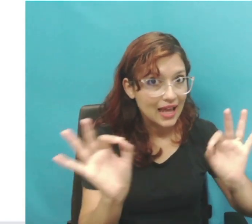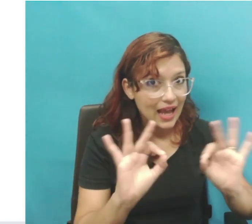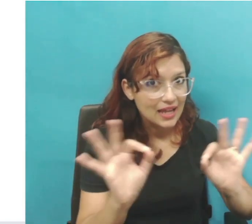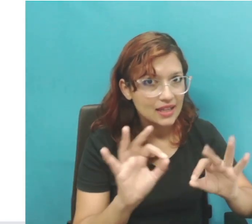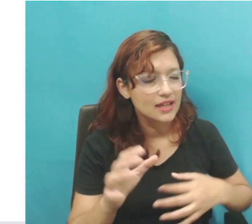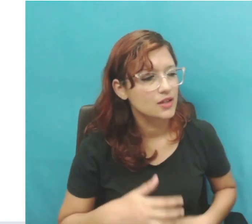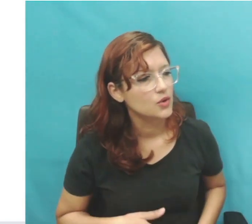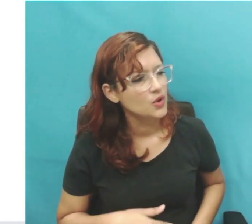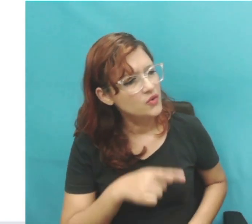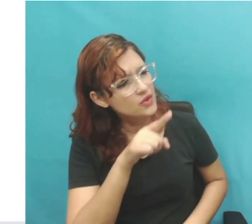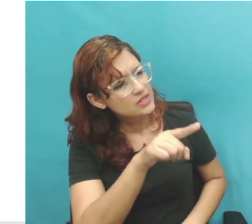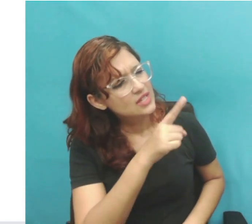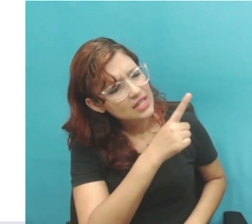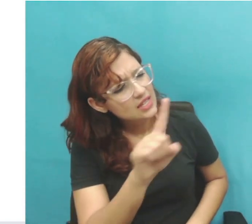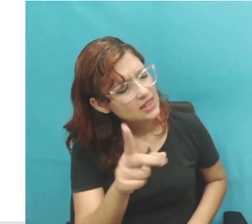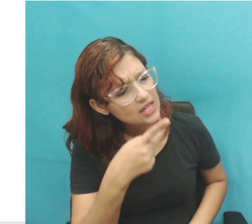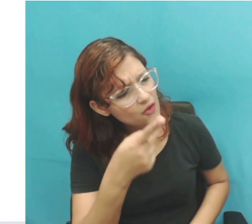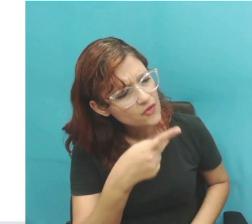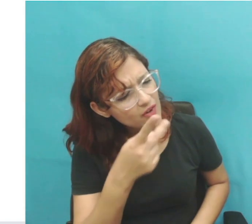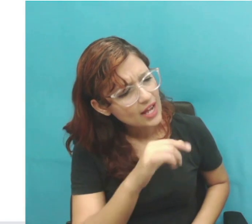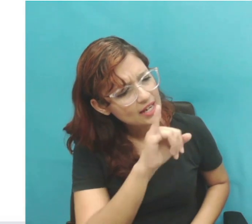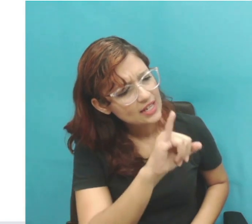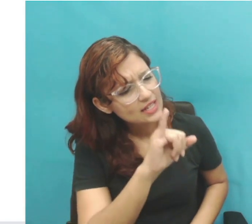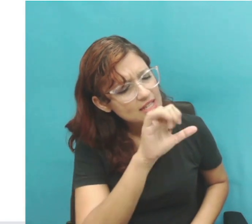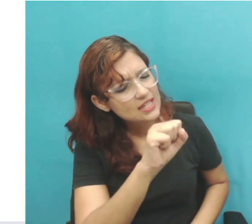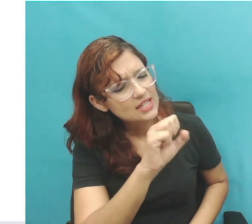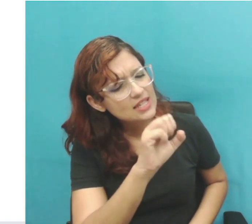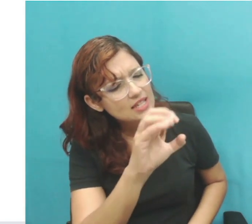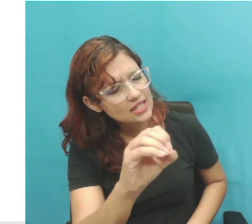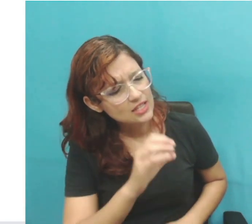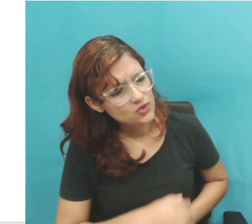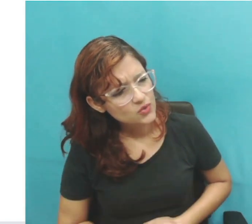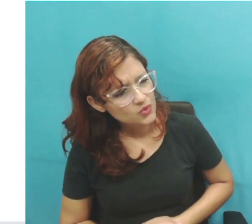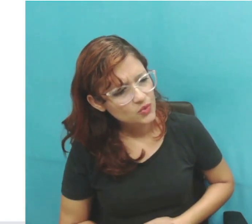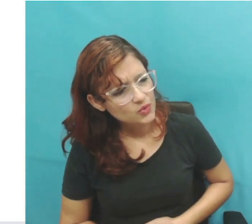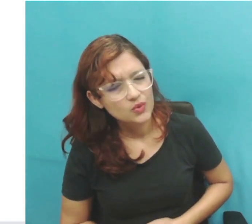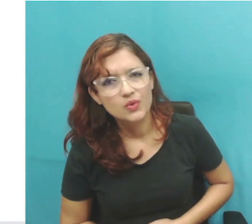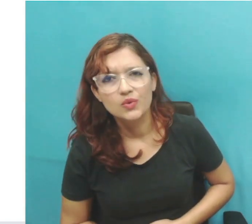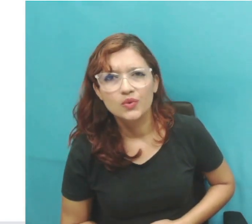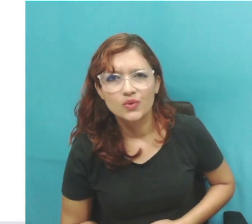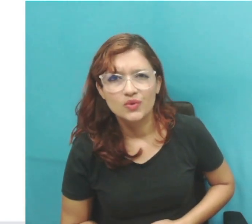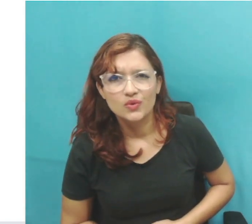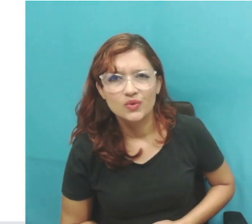Se antes ela não tivesse falado nada e eu só dissesse, não diga isso.